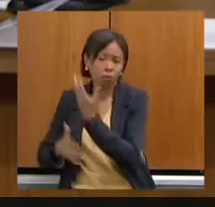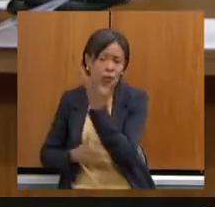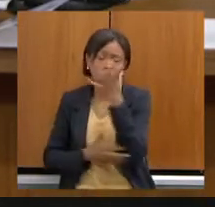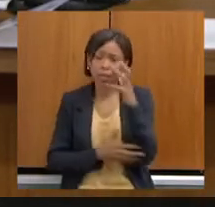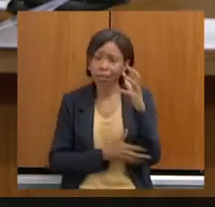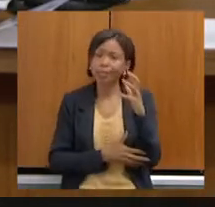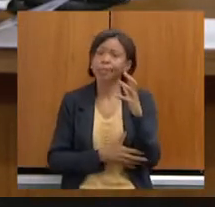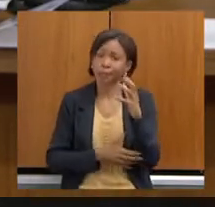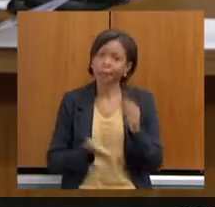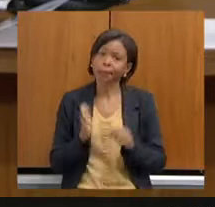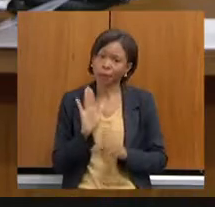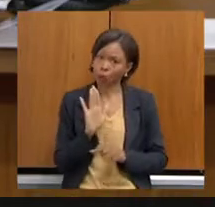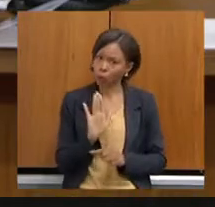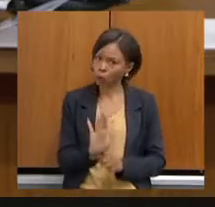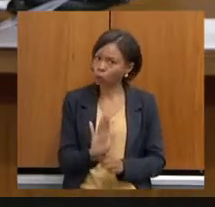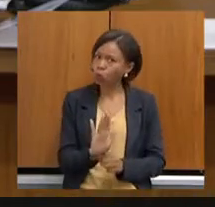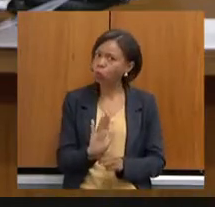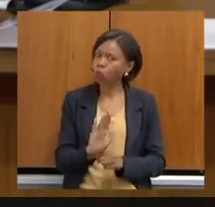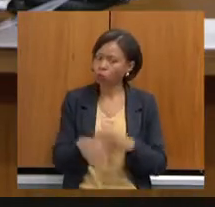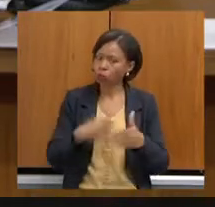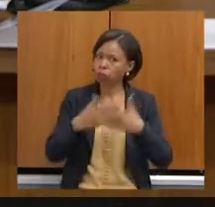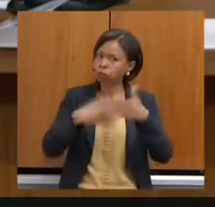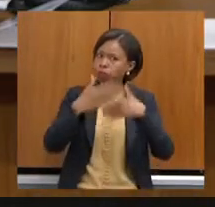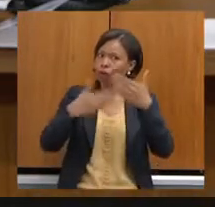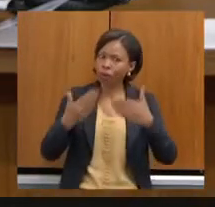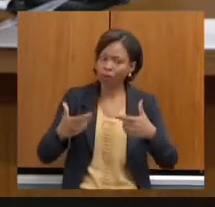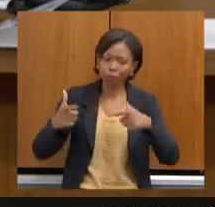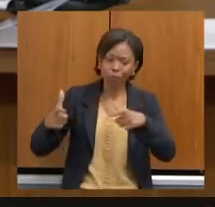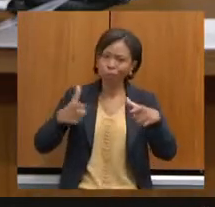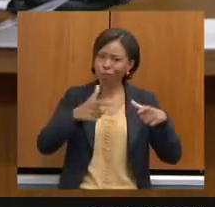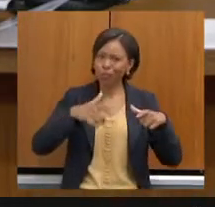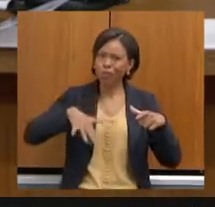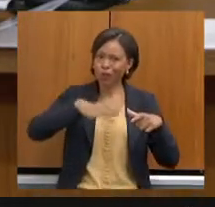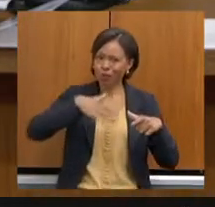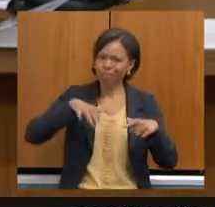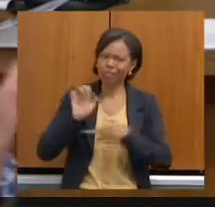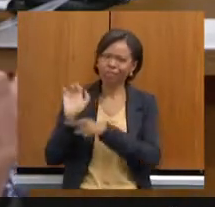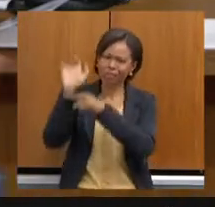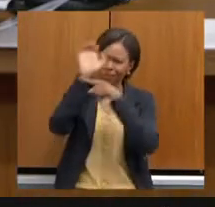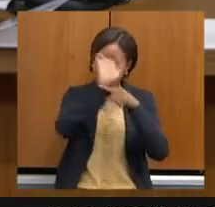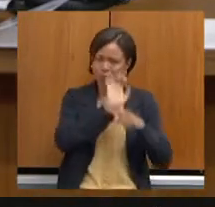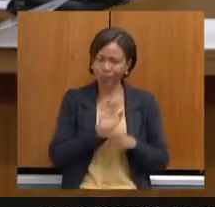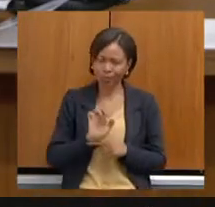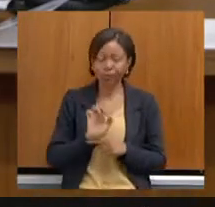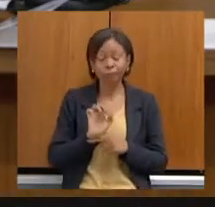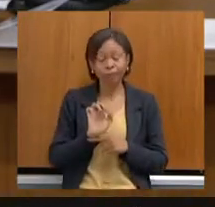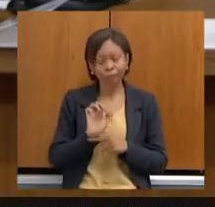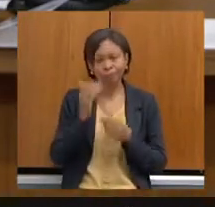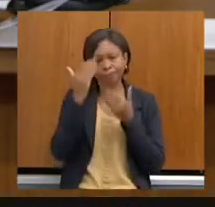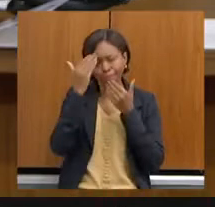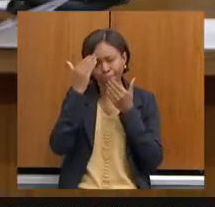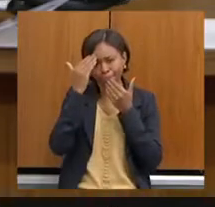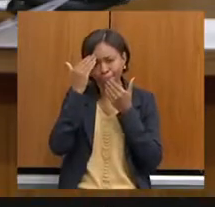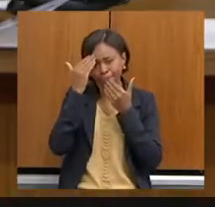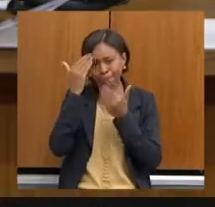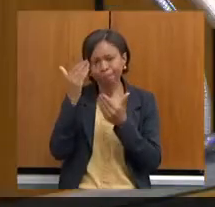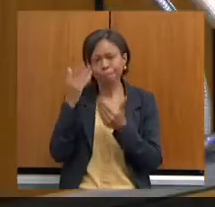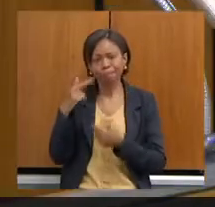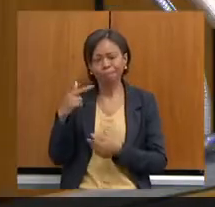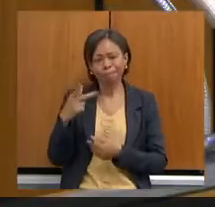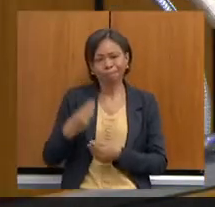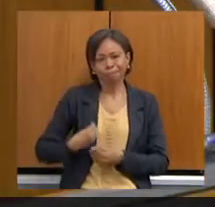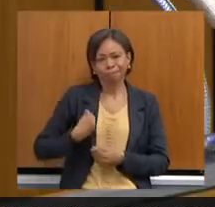muito as recuperações de passagem agradam diferentes estados e eu vou então agradecer aqui o seu o seu